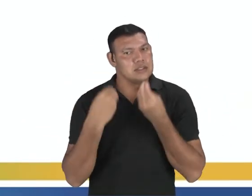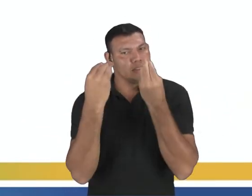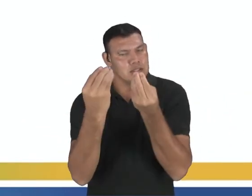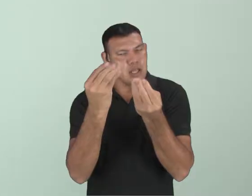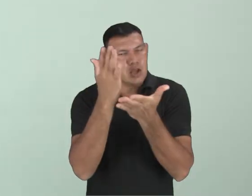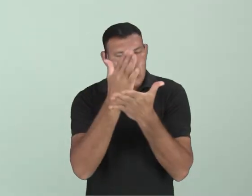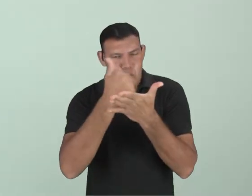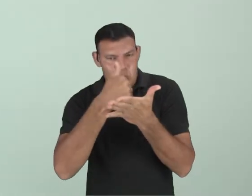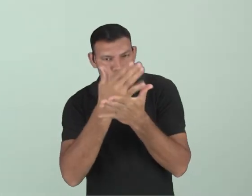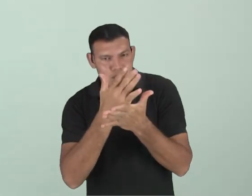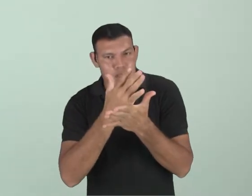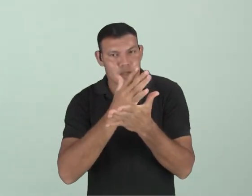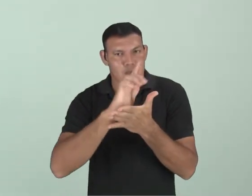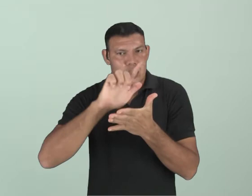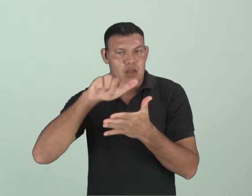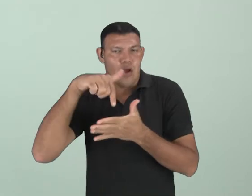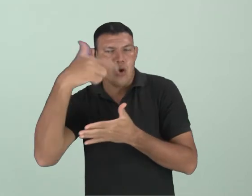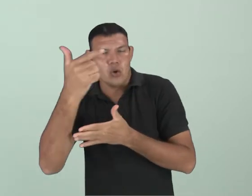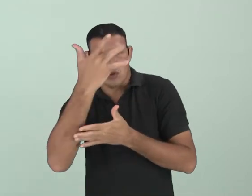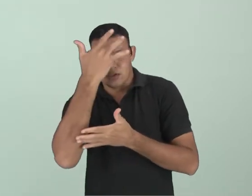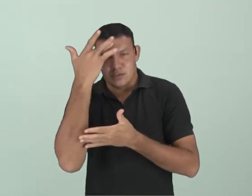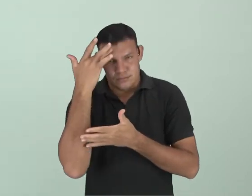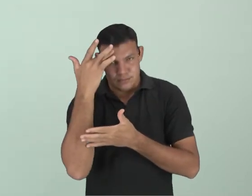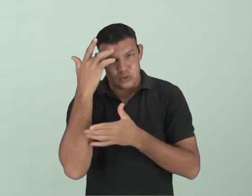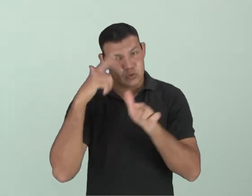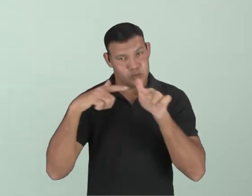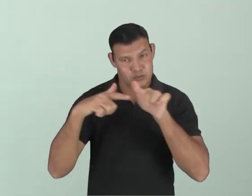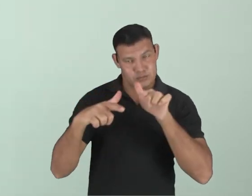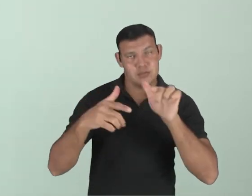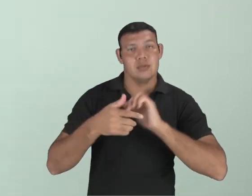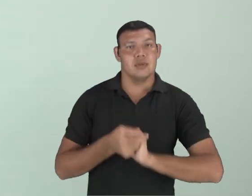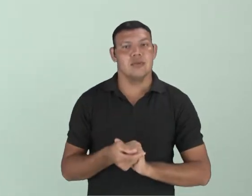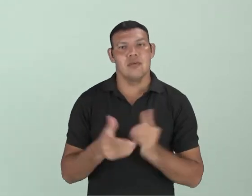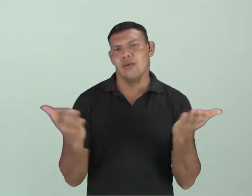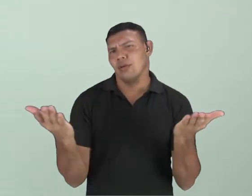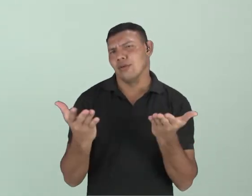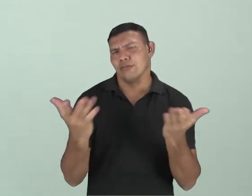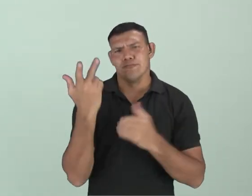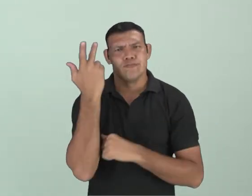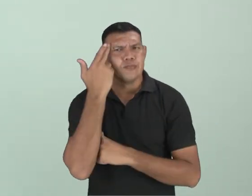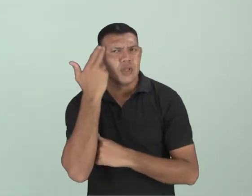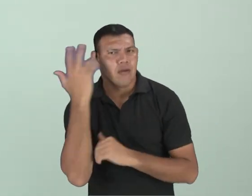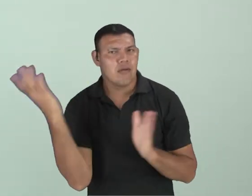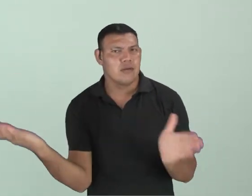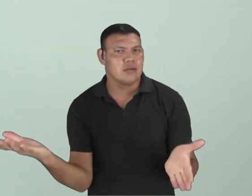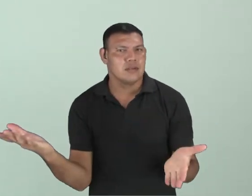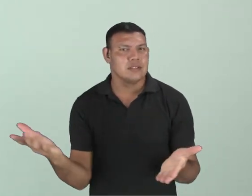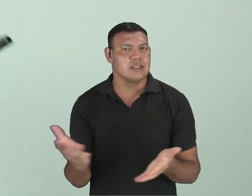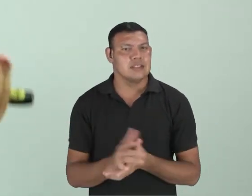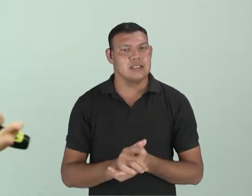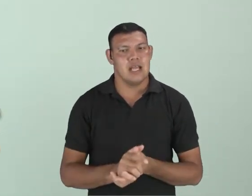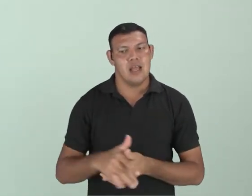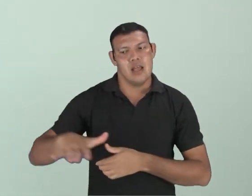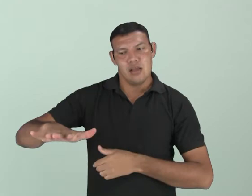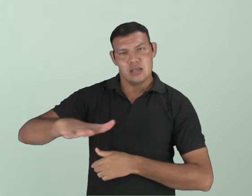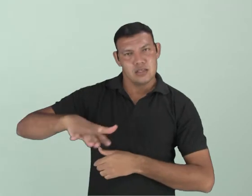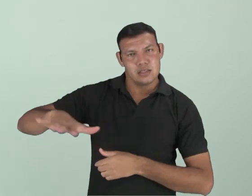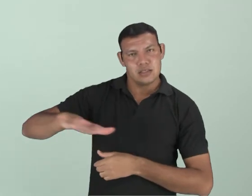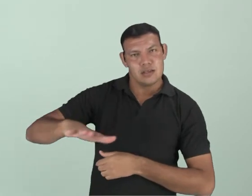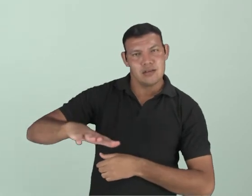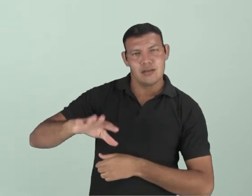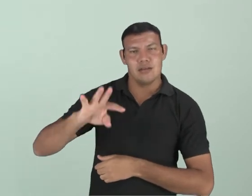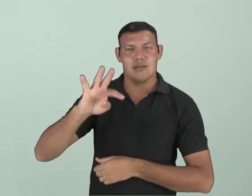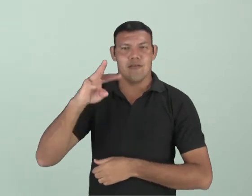terceirização. Então, é muito comum hoje, por exemplo, vocês ouvirem falar sobre setor